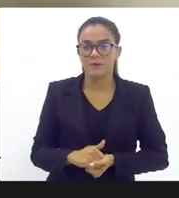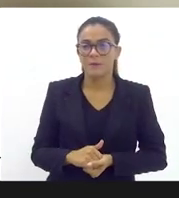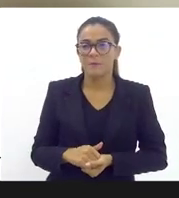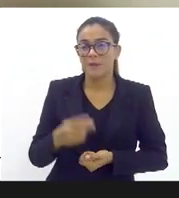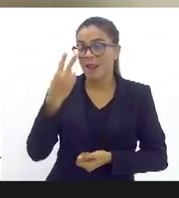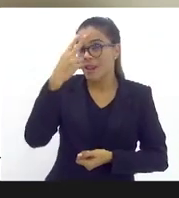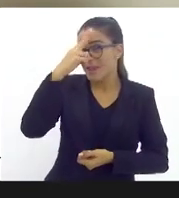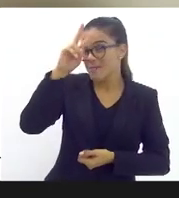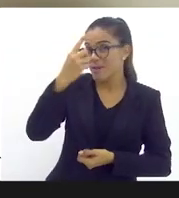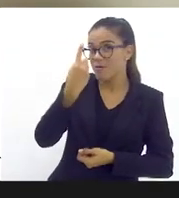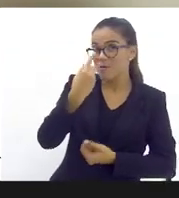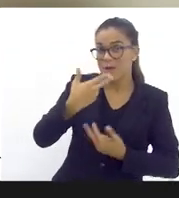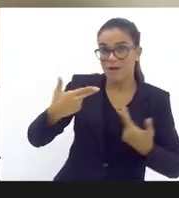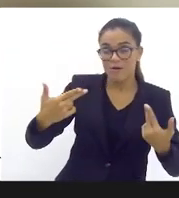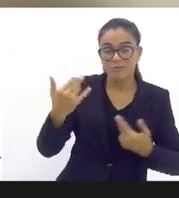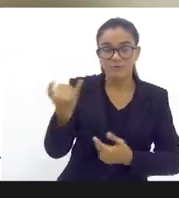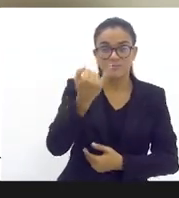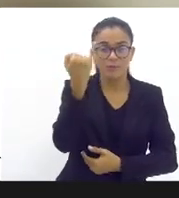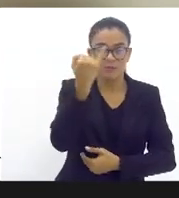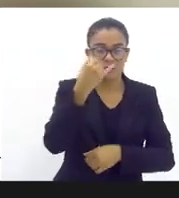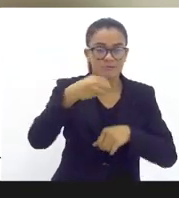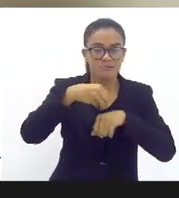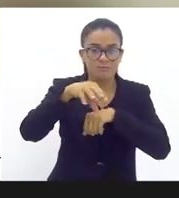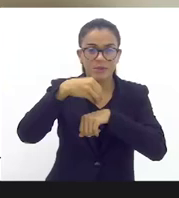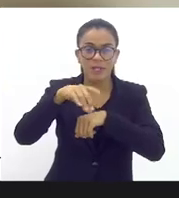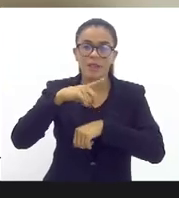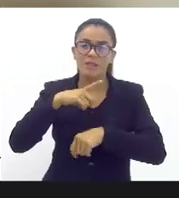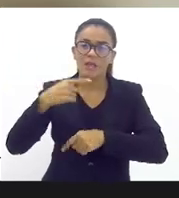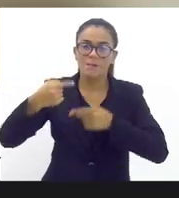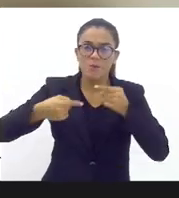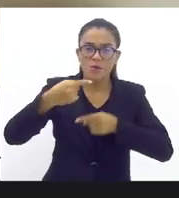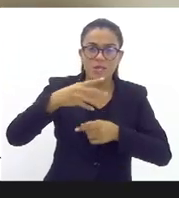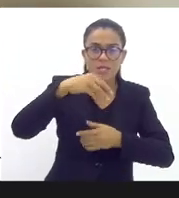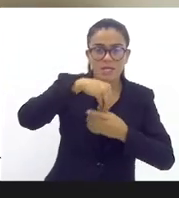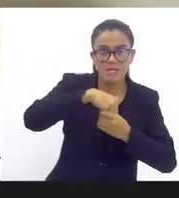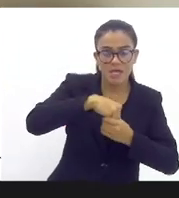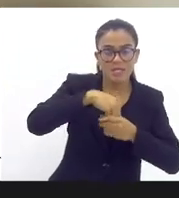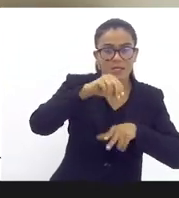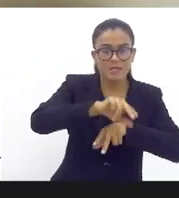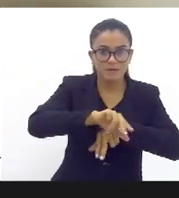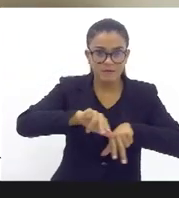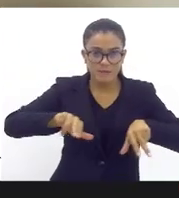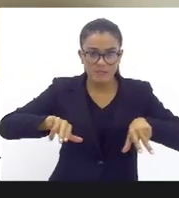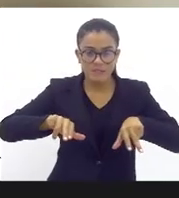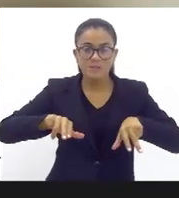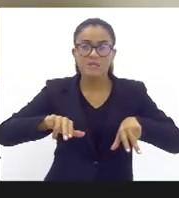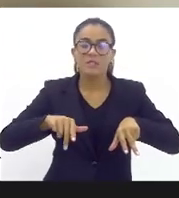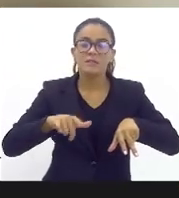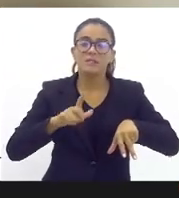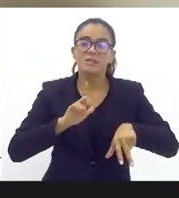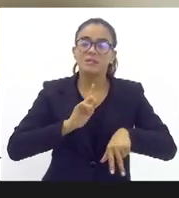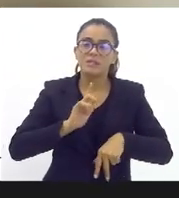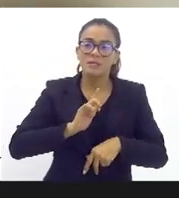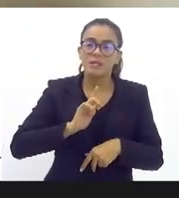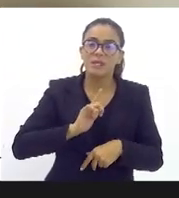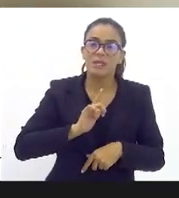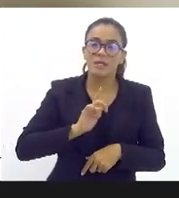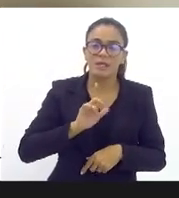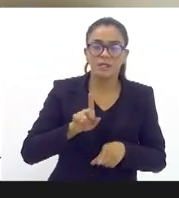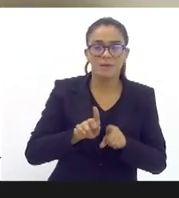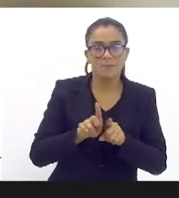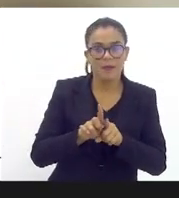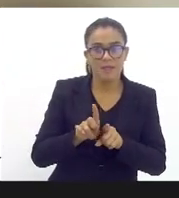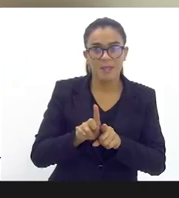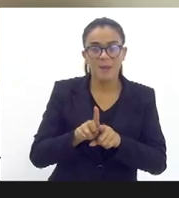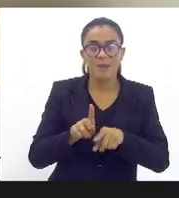Lembrei de mais uma coisa que seria importante falar, que nós temos a política interna de diversidade e temos aqui na